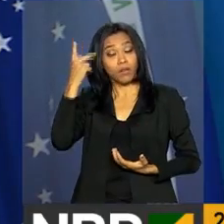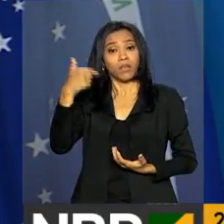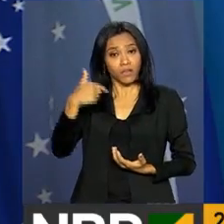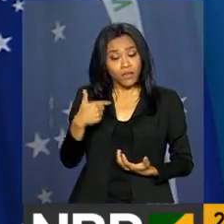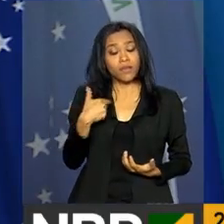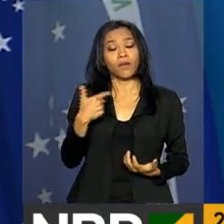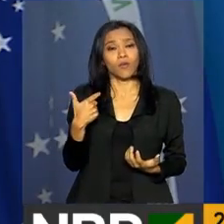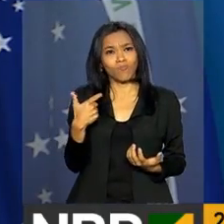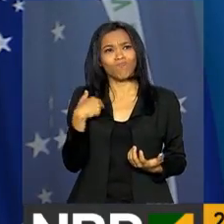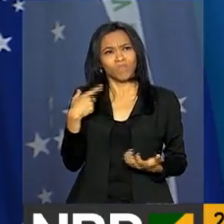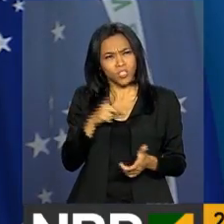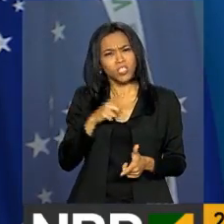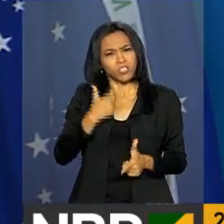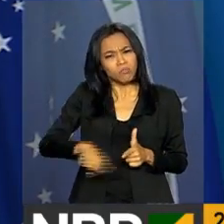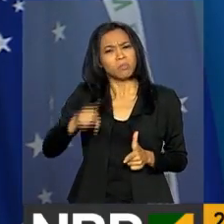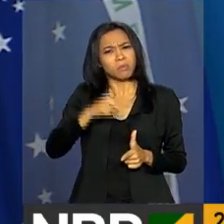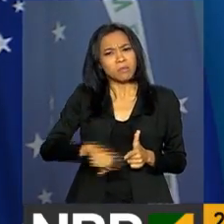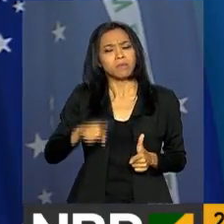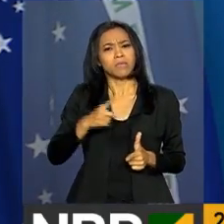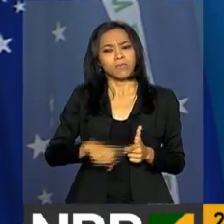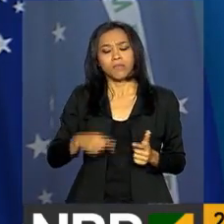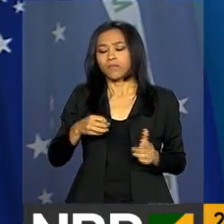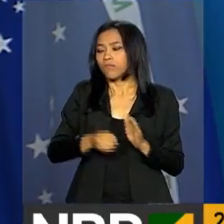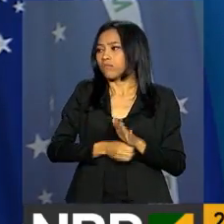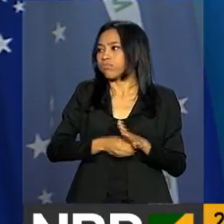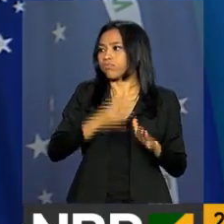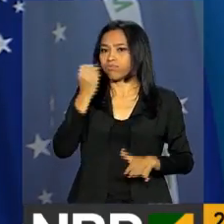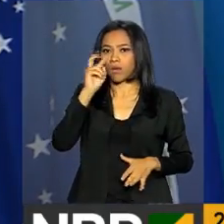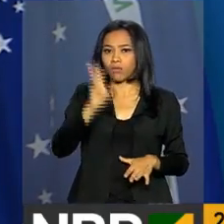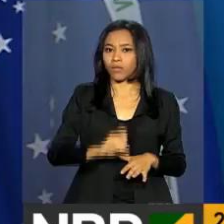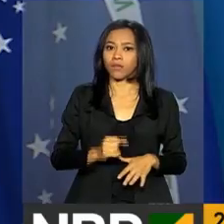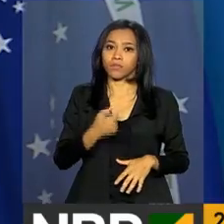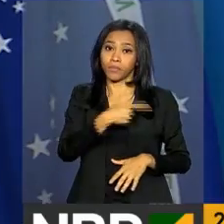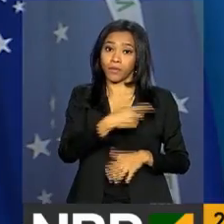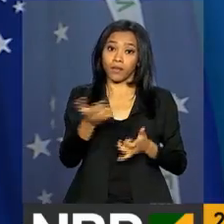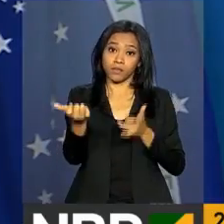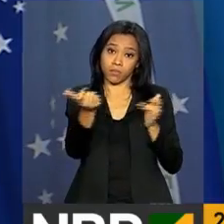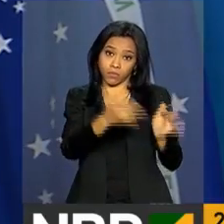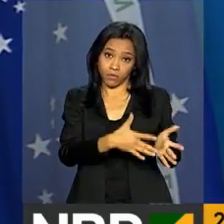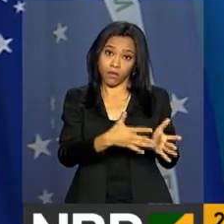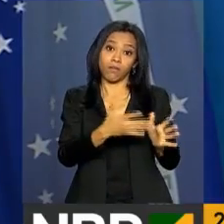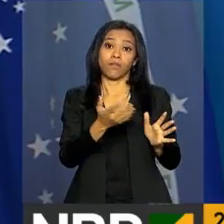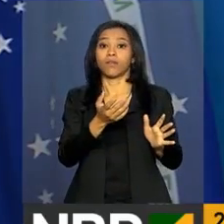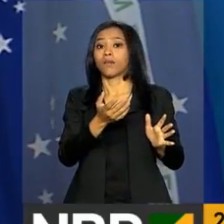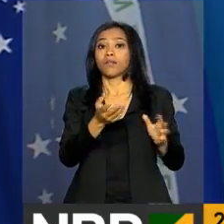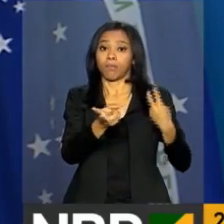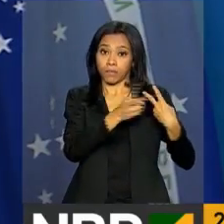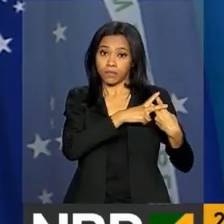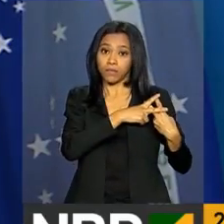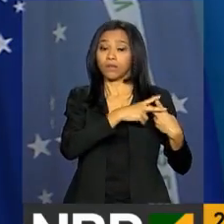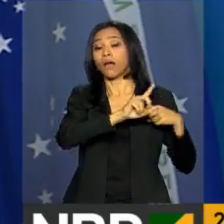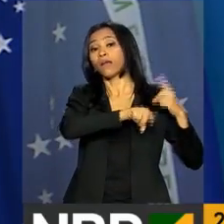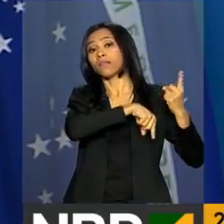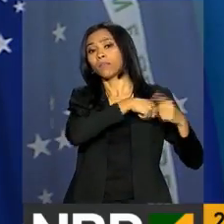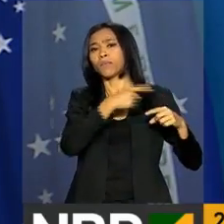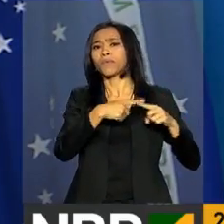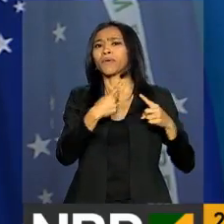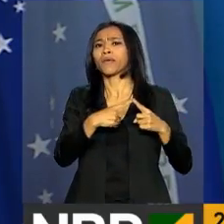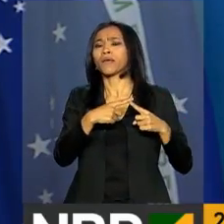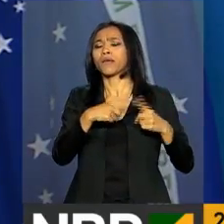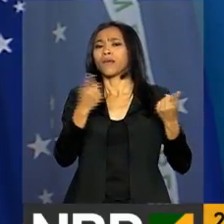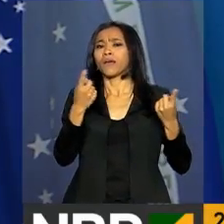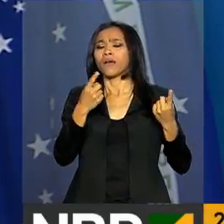é este problema freqüentemente por que sabidamente tal como disse raúl as penitenciárias